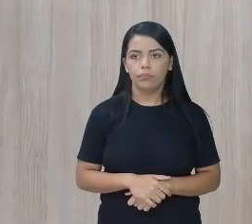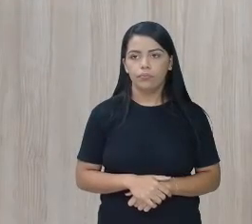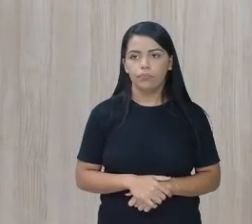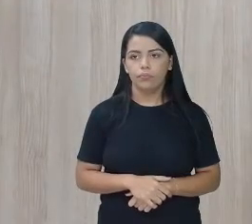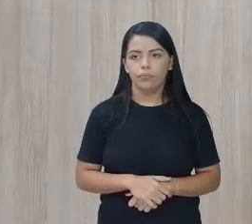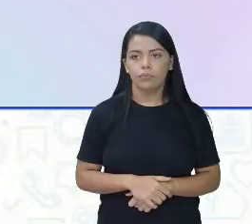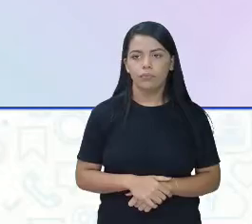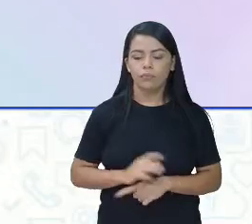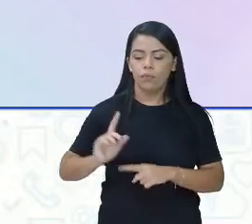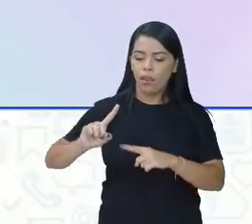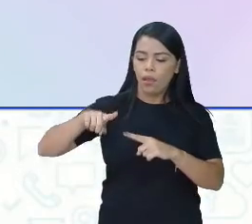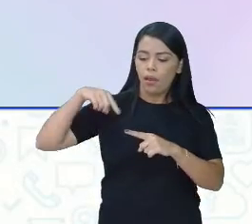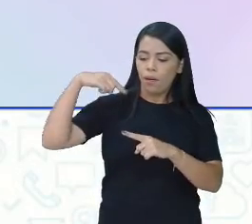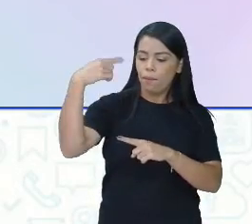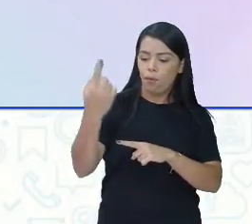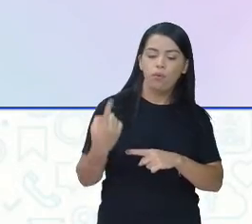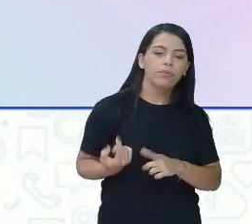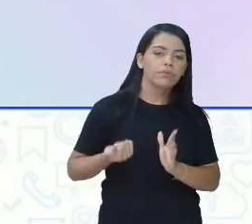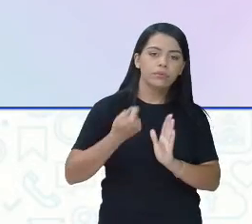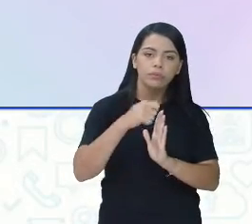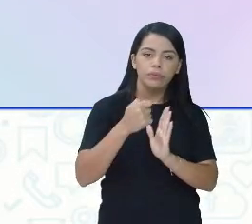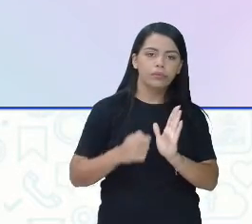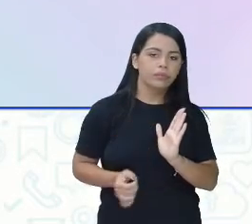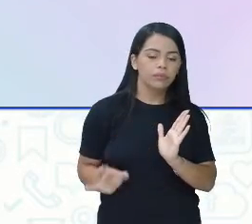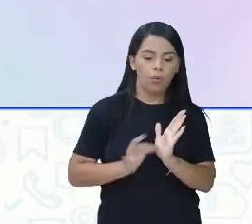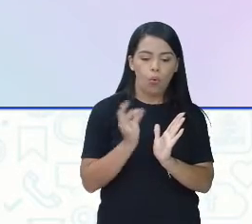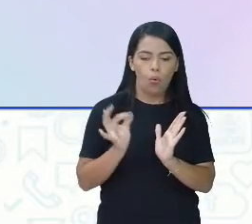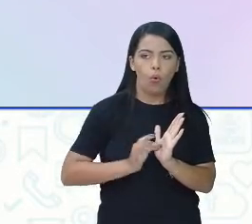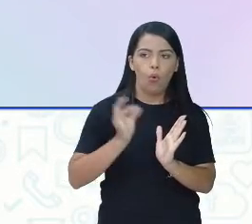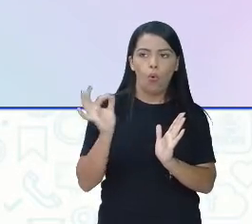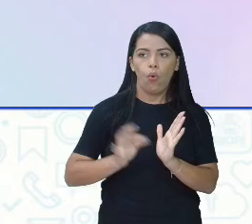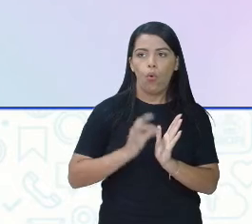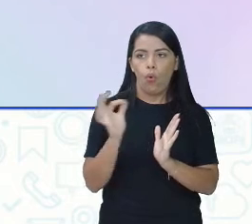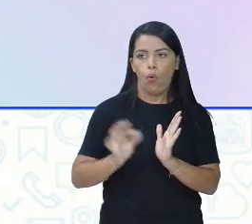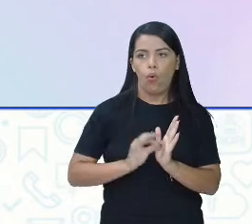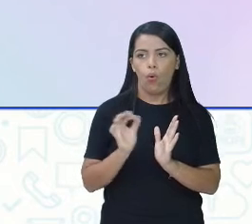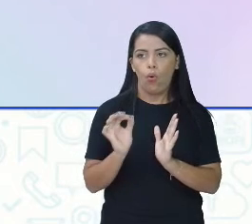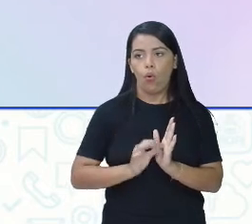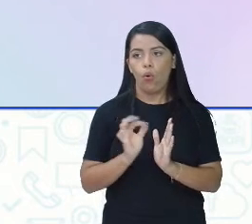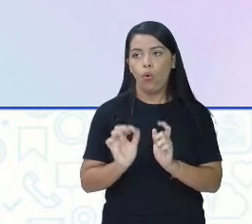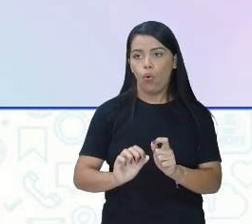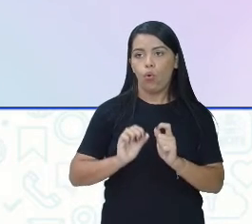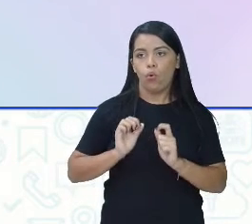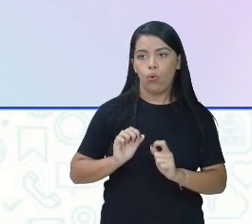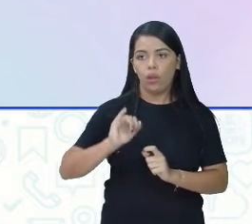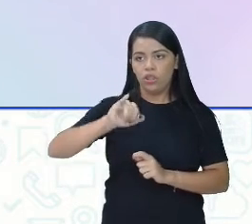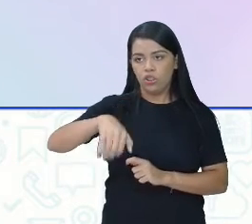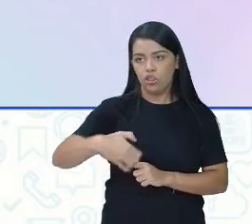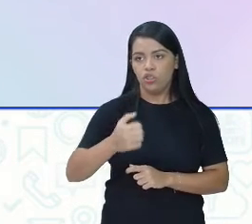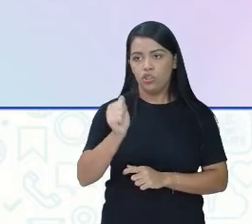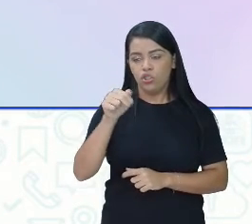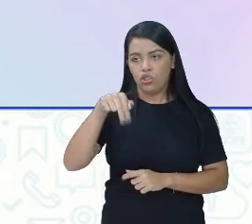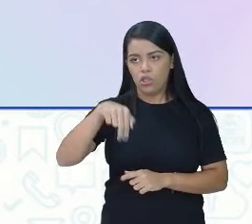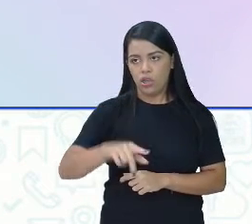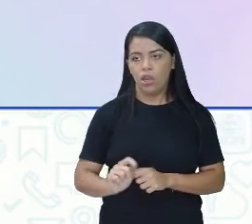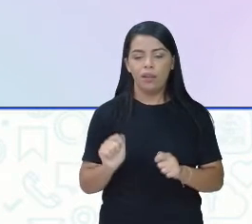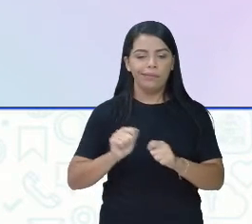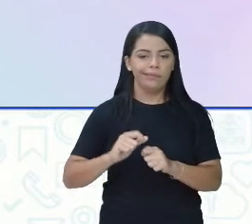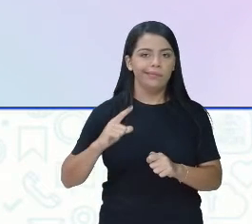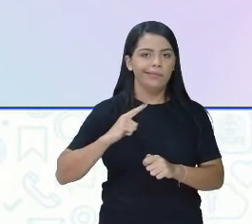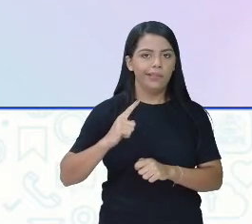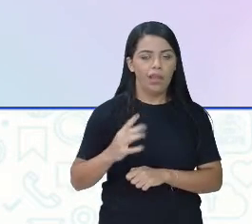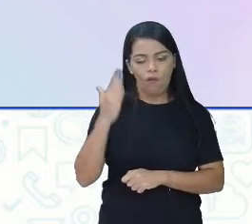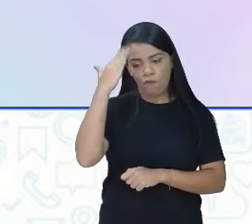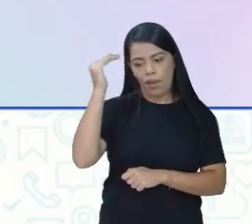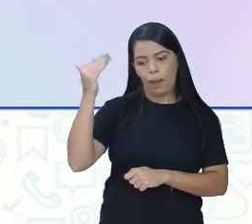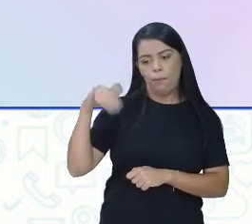Mais tarde, o escritor francês Jean de La Fontaine, um nome muito importante no mundo das fábulas, reescreveu e adaptou as fábulas